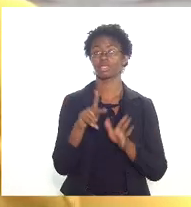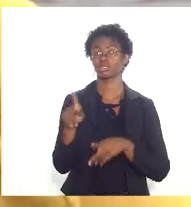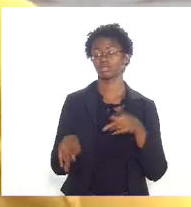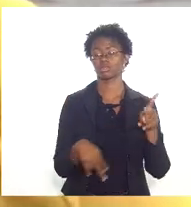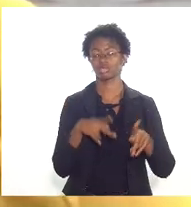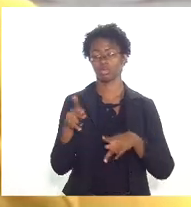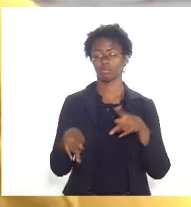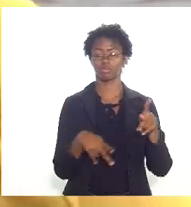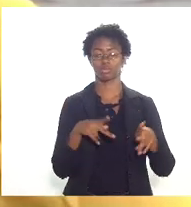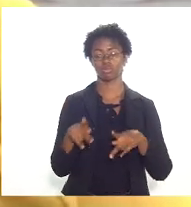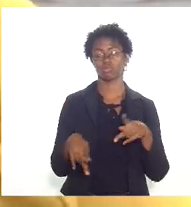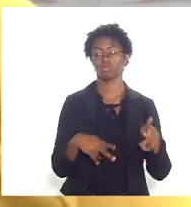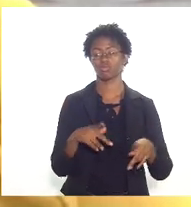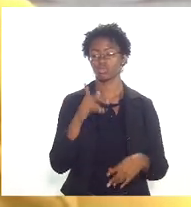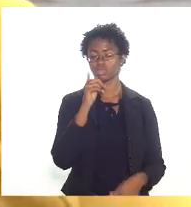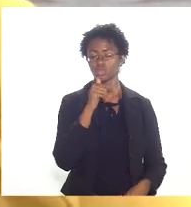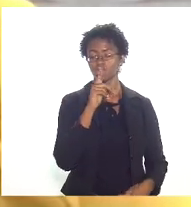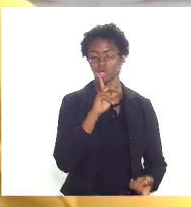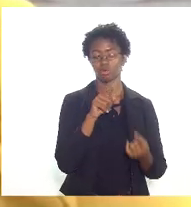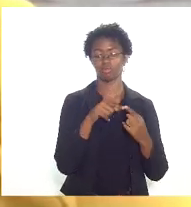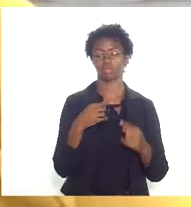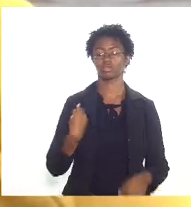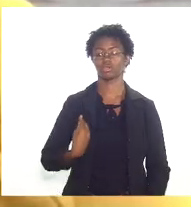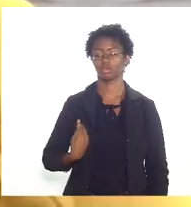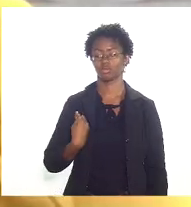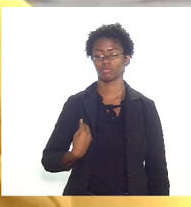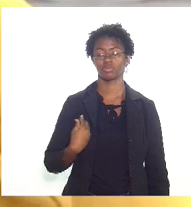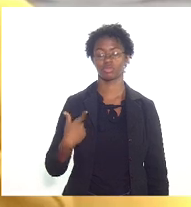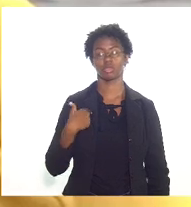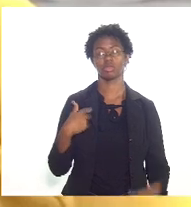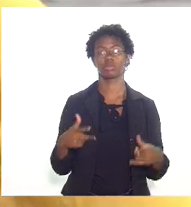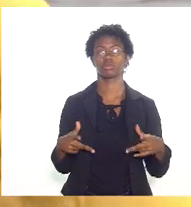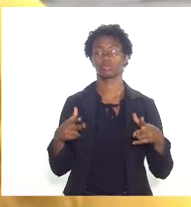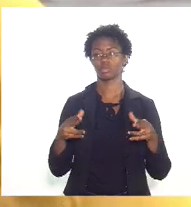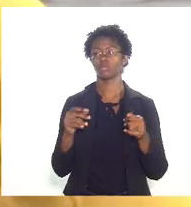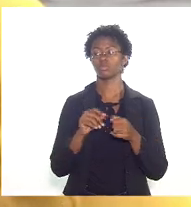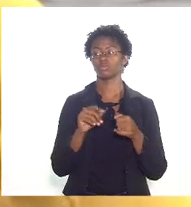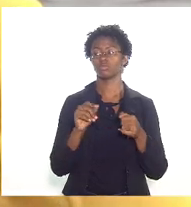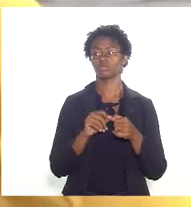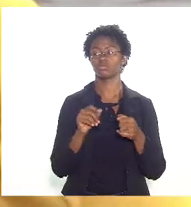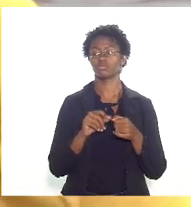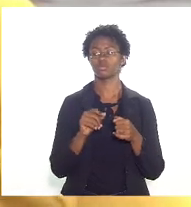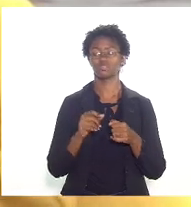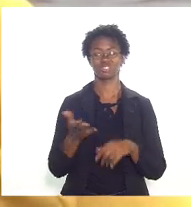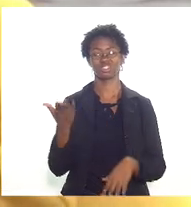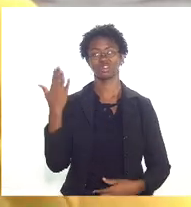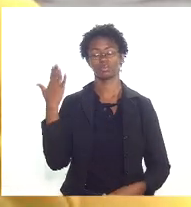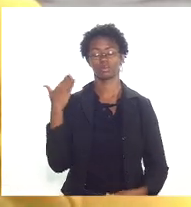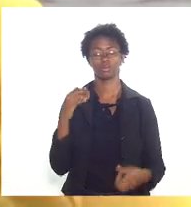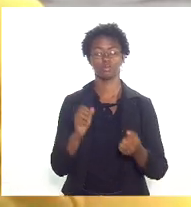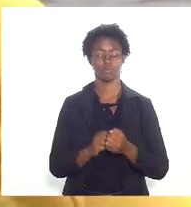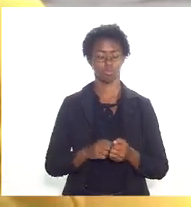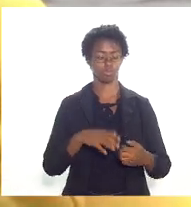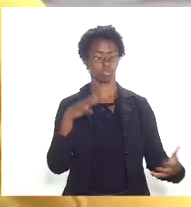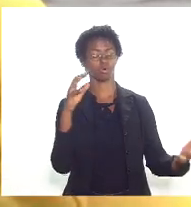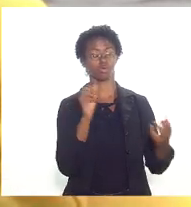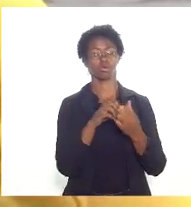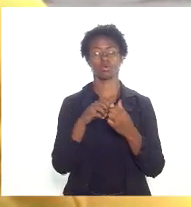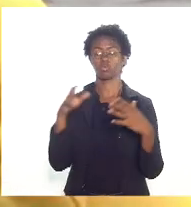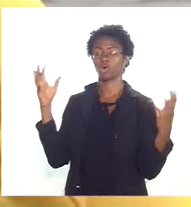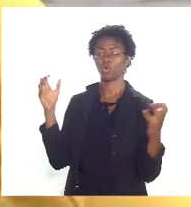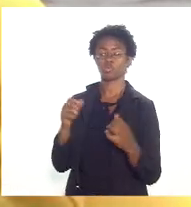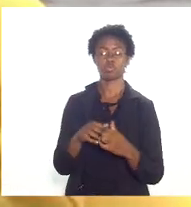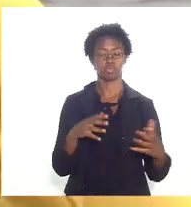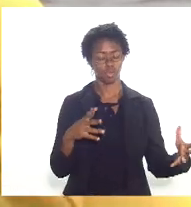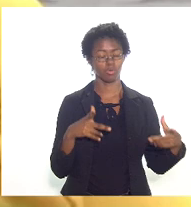estatal e que água é verde assim eu fiz debaixo de bombas é com